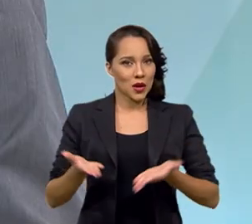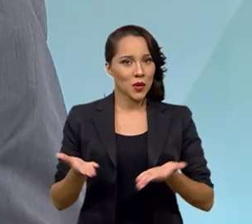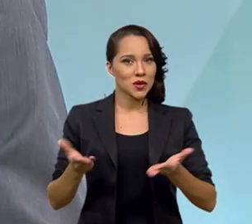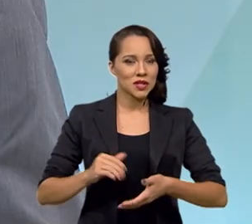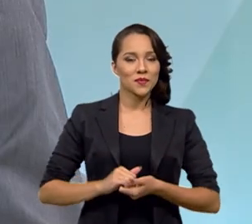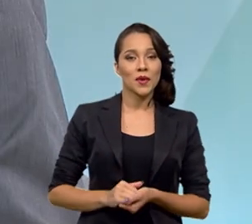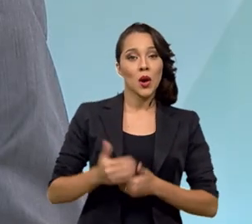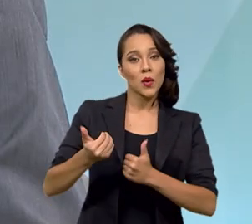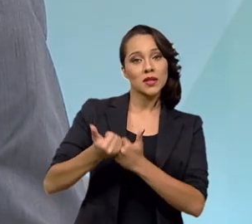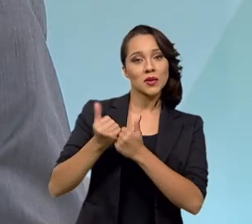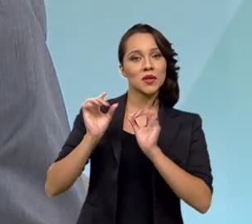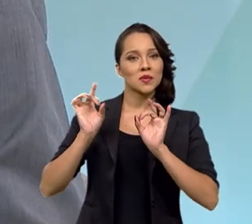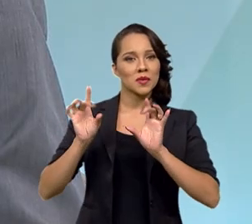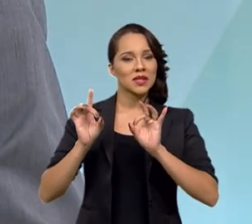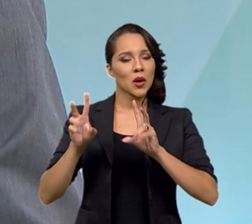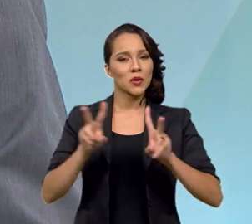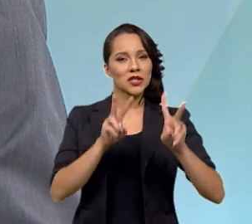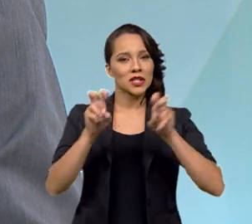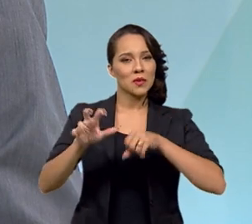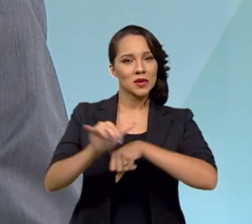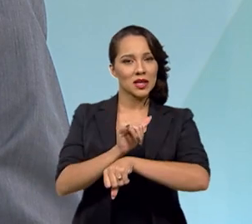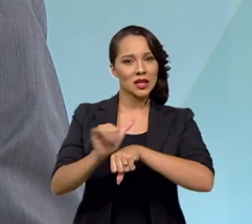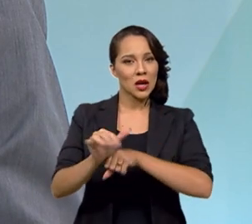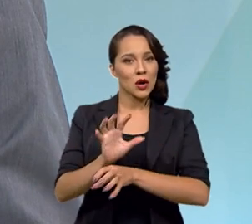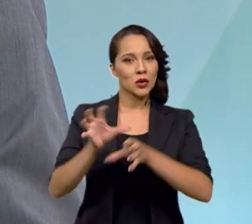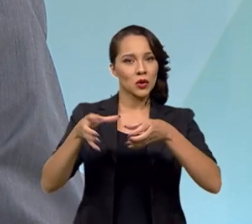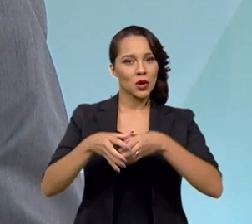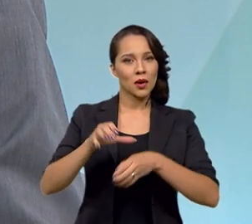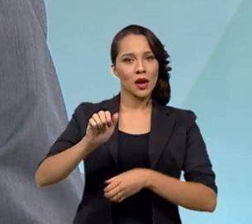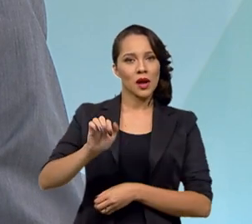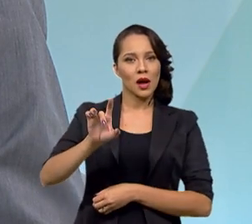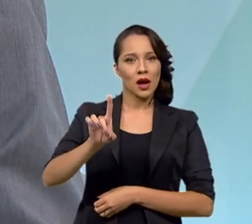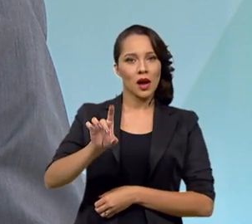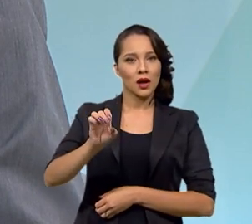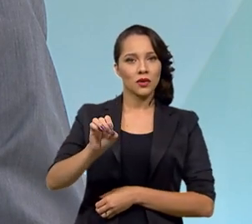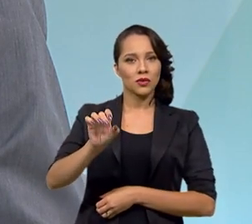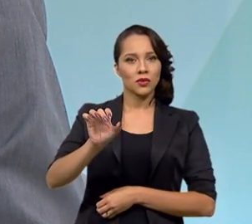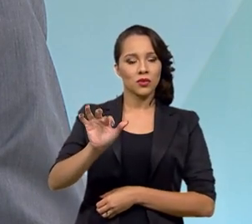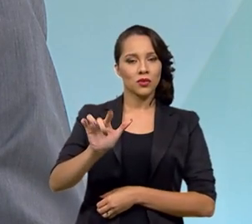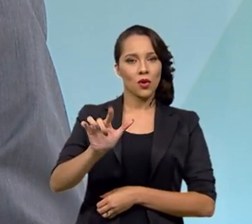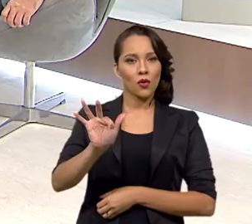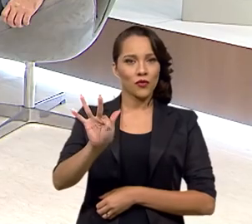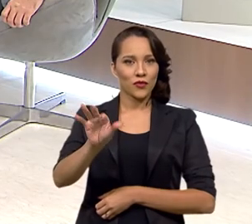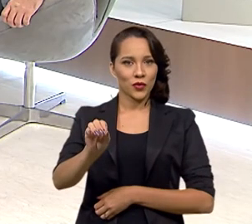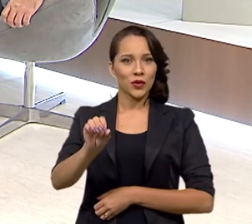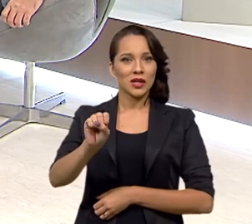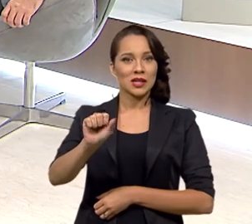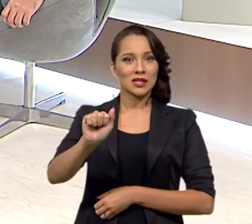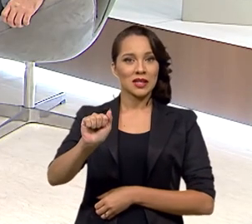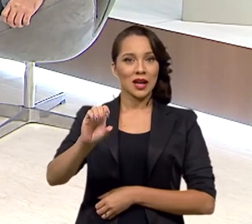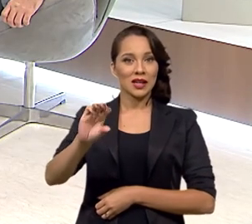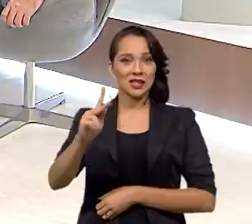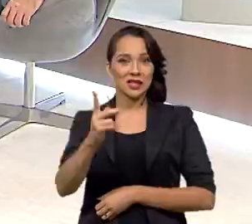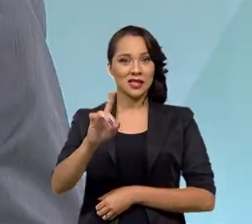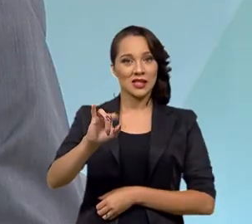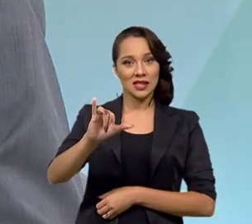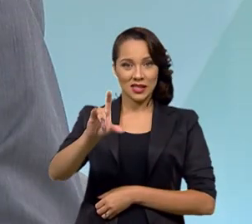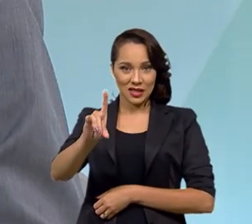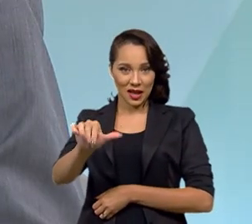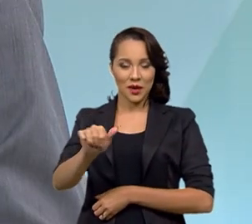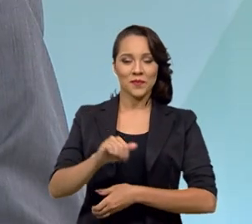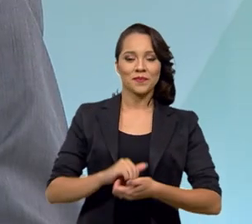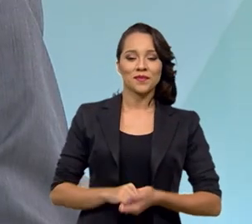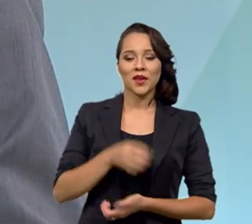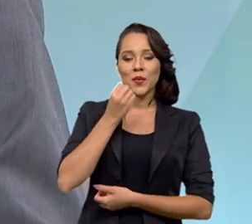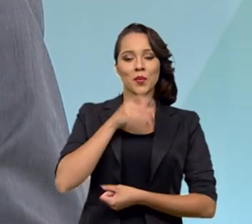explica hoje o assessor especial de assuntos estratégicos do órgão Adolfo oxida Oi boa noite Cida